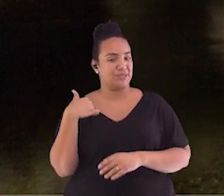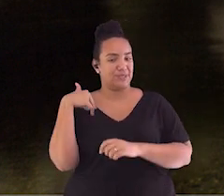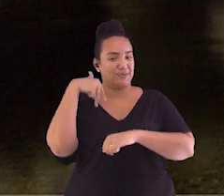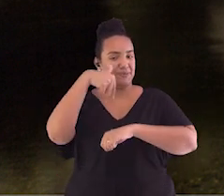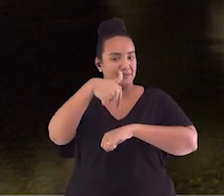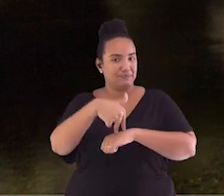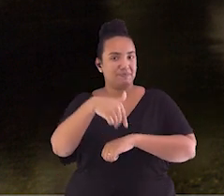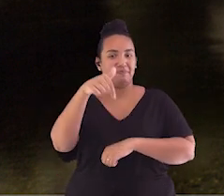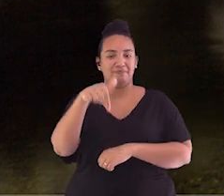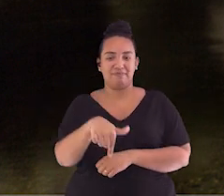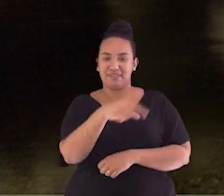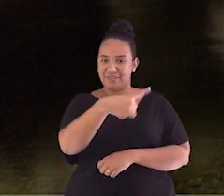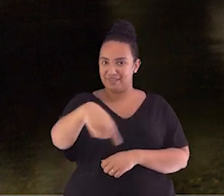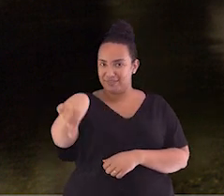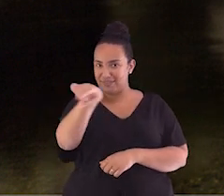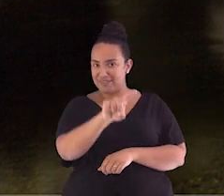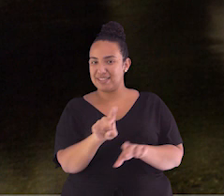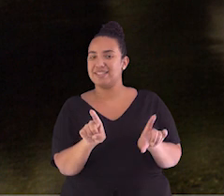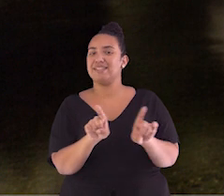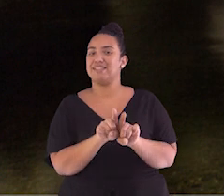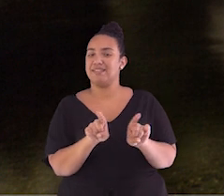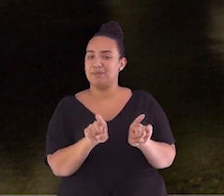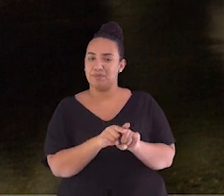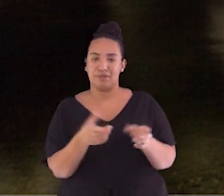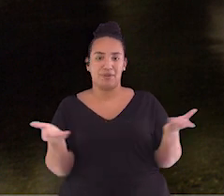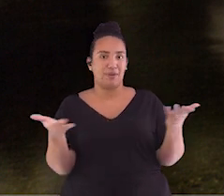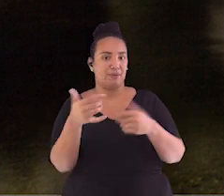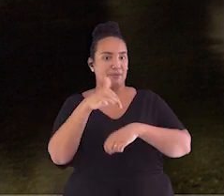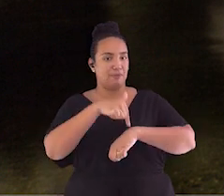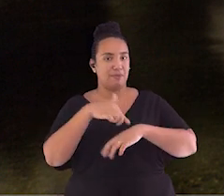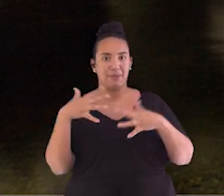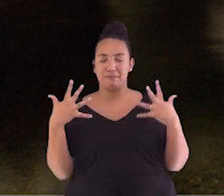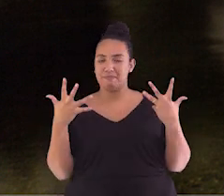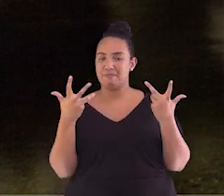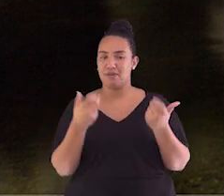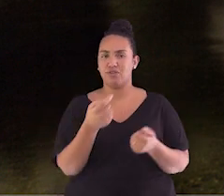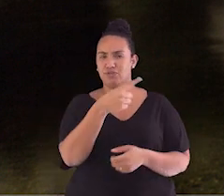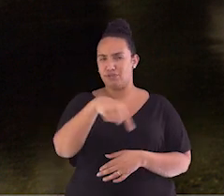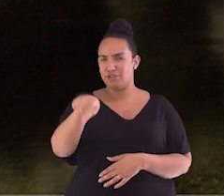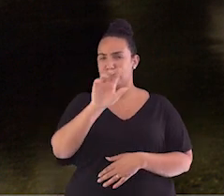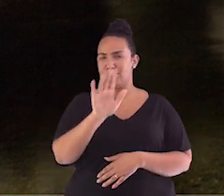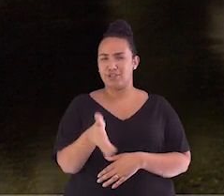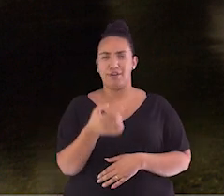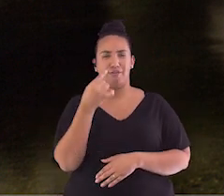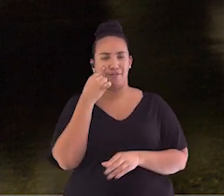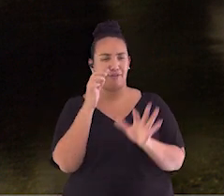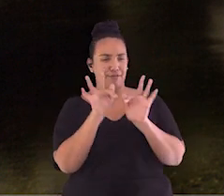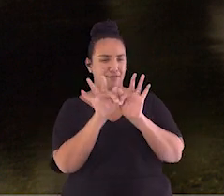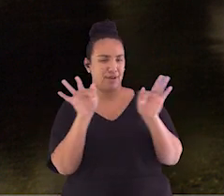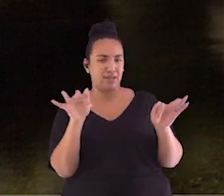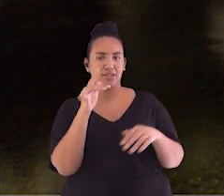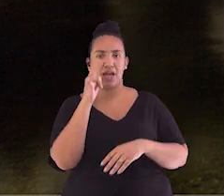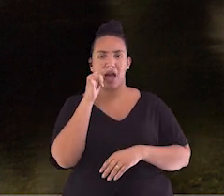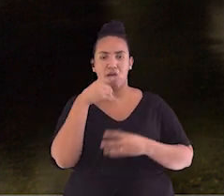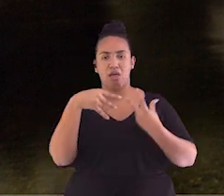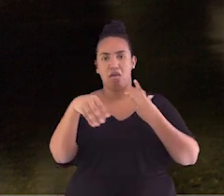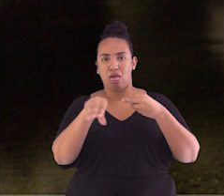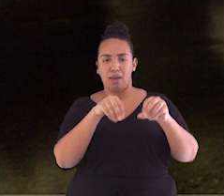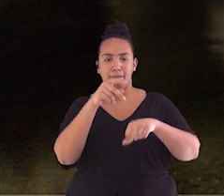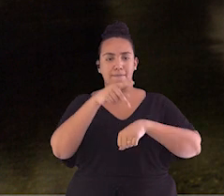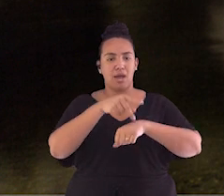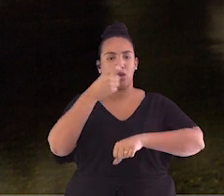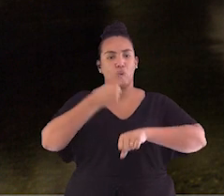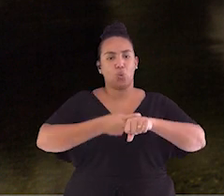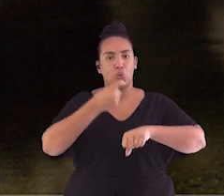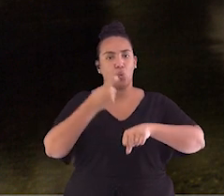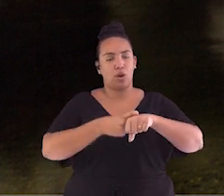esse momento mágico. Certamente você já ouviu o ditado: água mole em pedra dura, tanto bate até